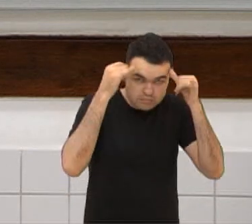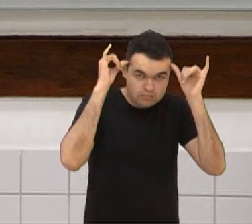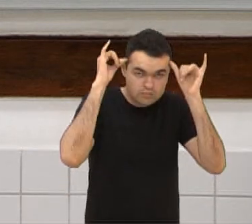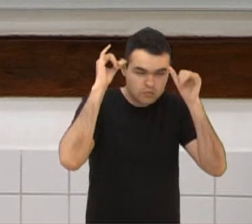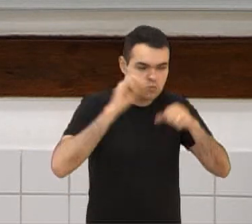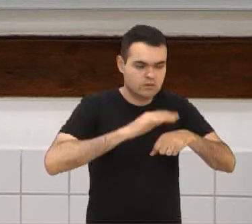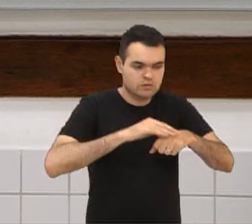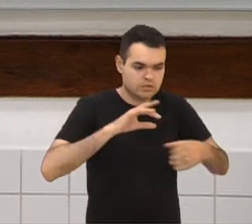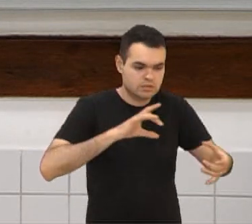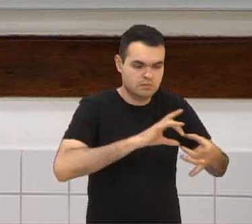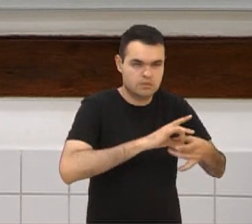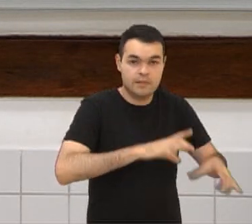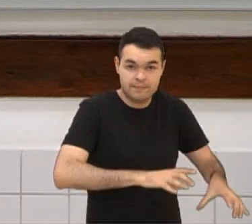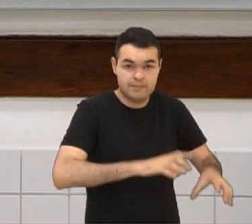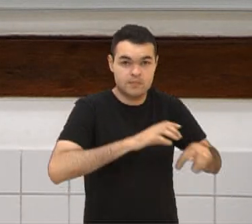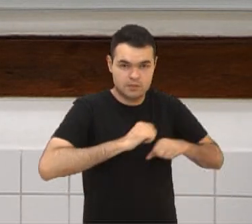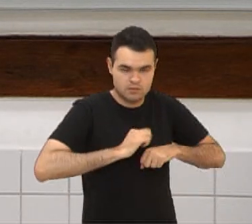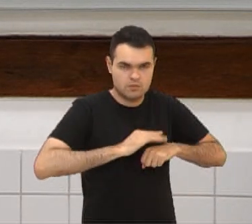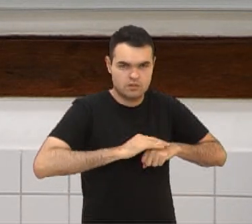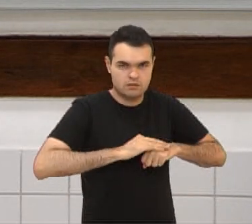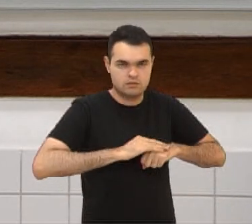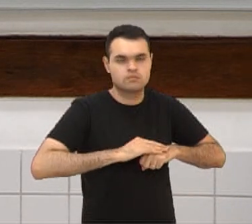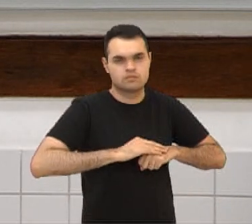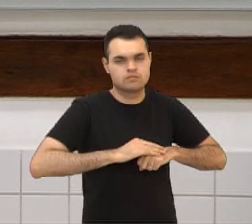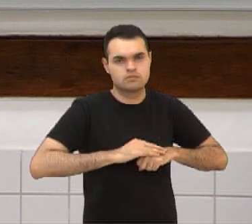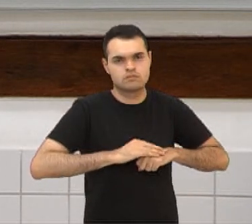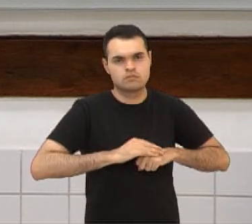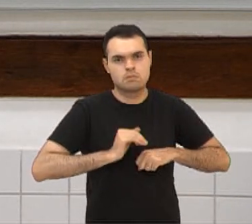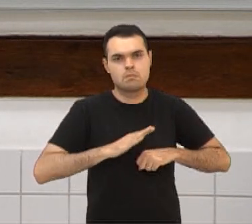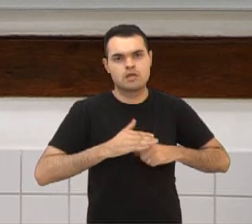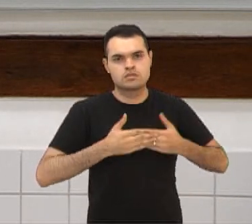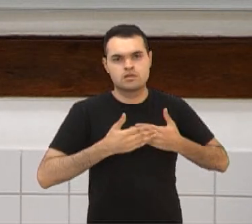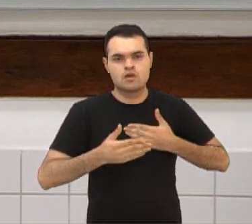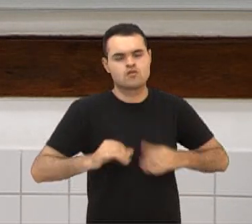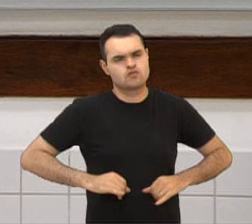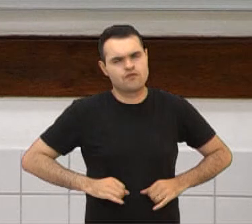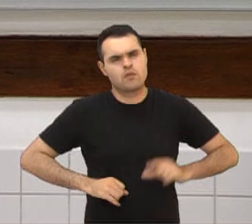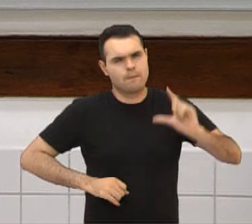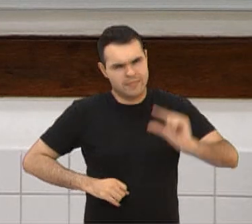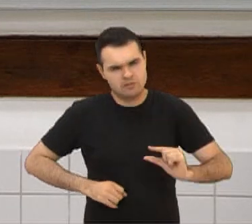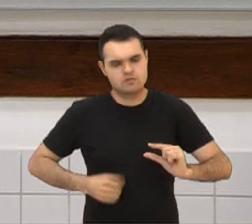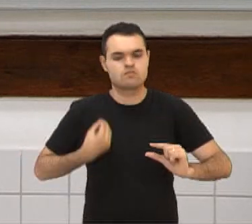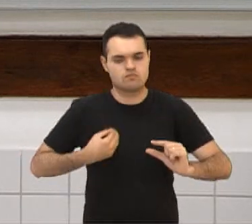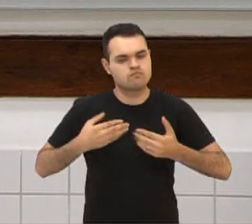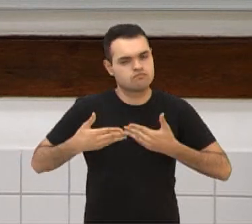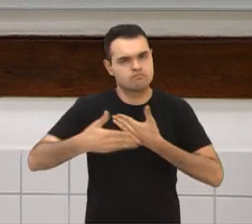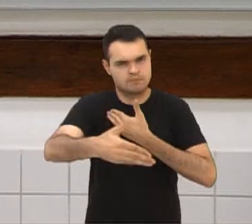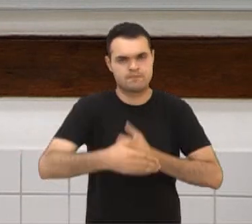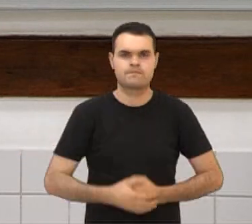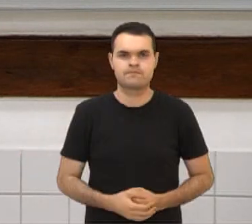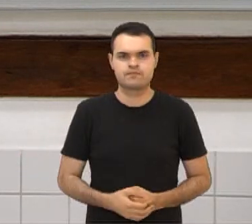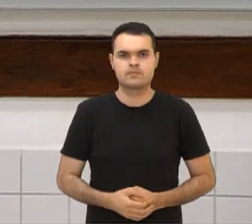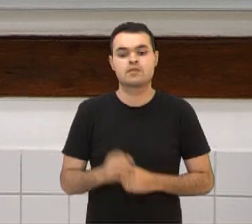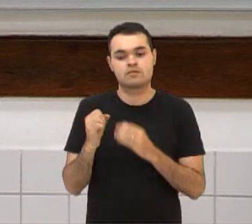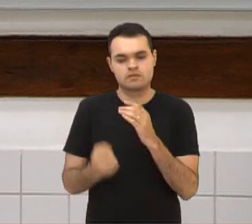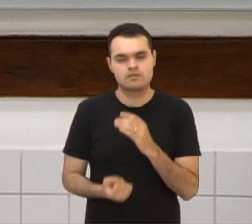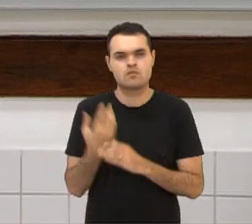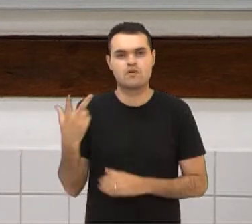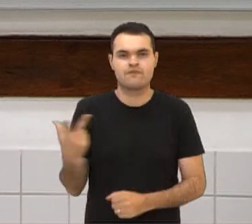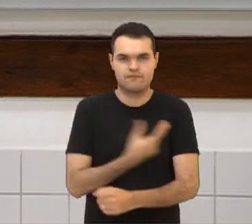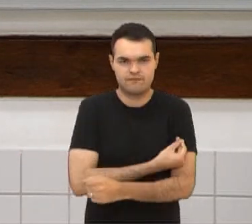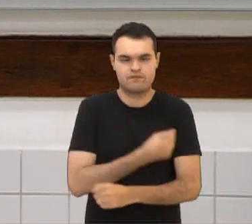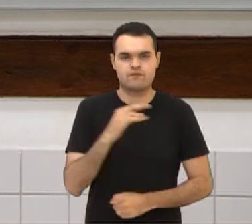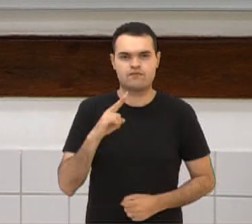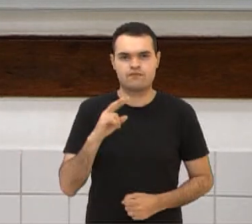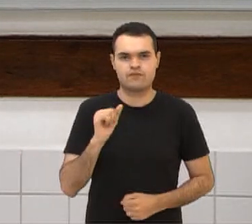doença, até adquiriam a doença. De uma forma mais branda, sofriam menos e sobreviviam. Então, a partir daí foi criado a vacina, porque